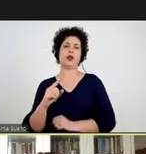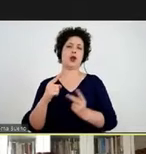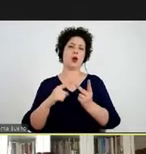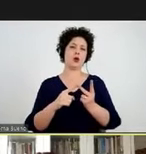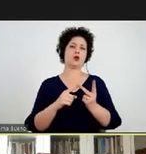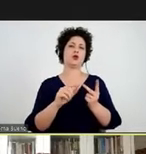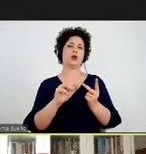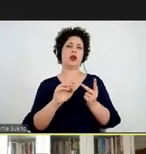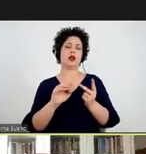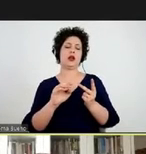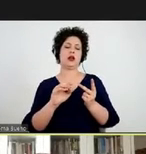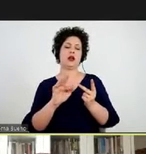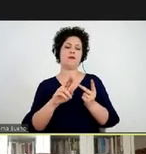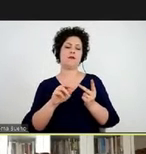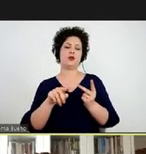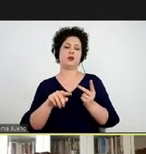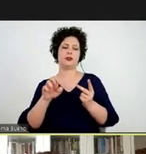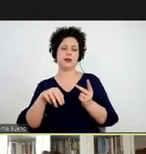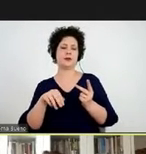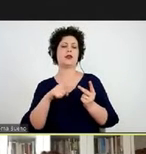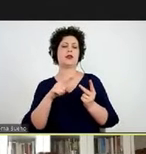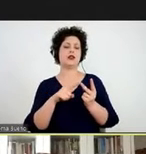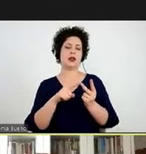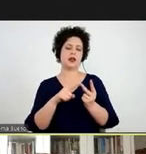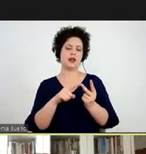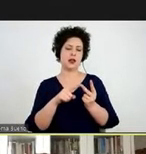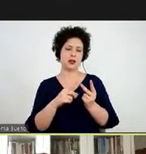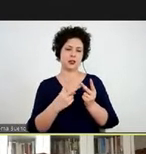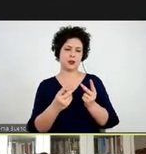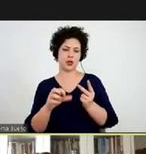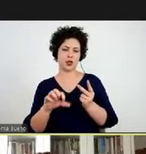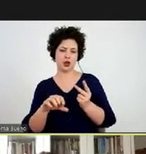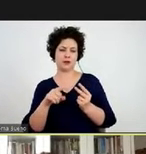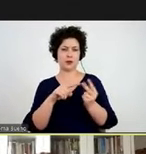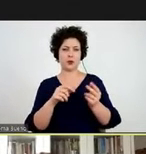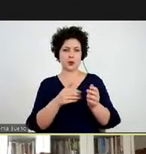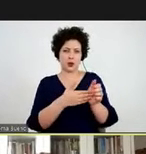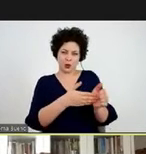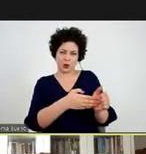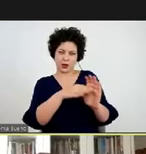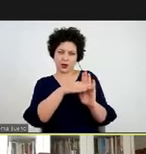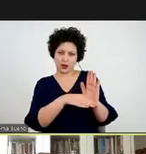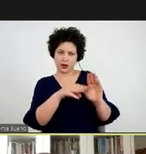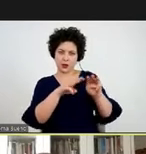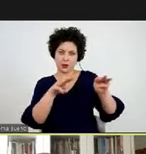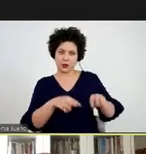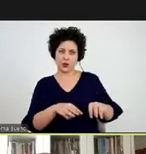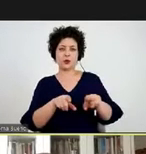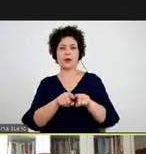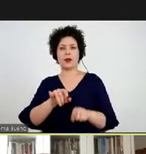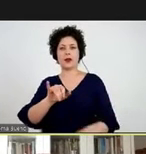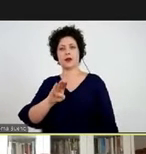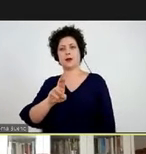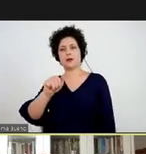2019, em que aparece, a partir de uma consulta dos guias dos museus brasileiros e do IBRAM,